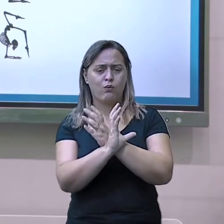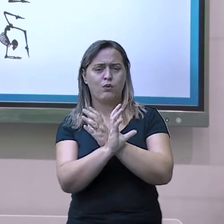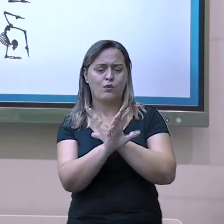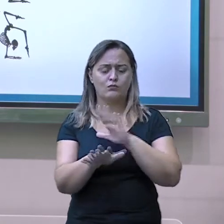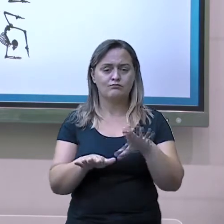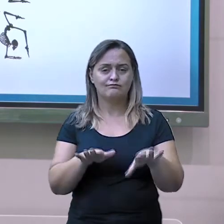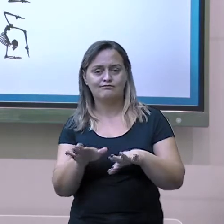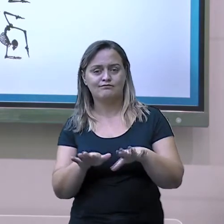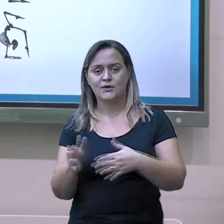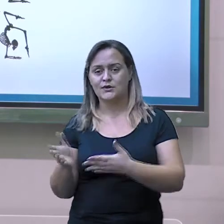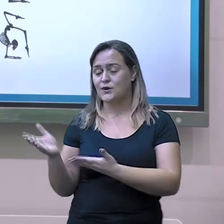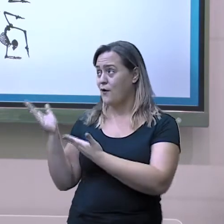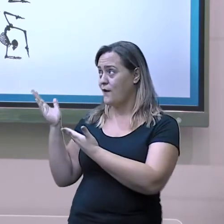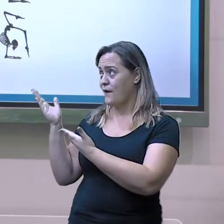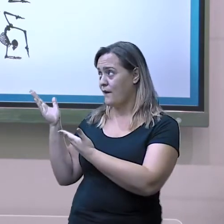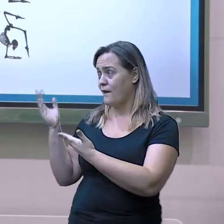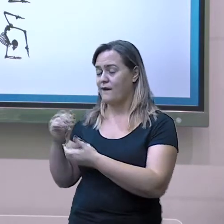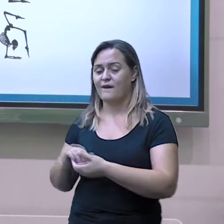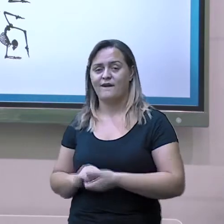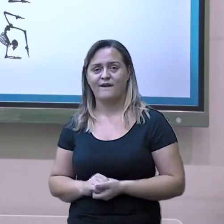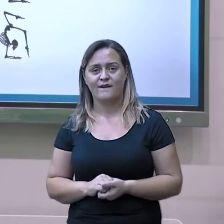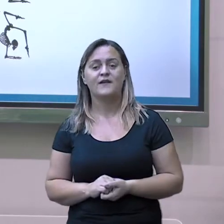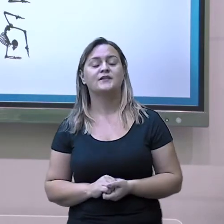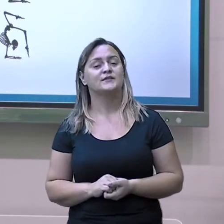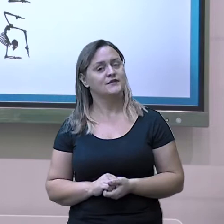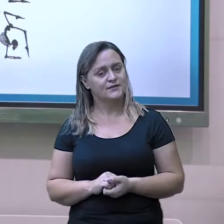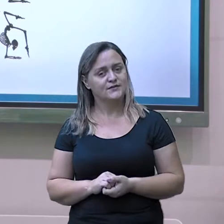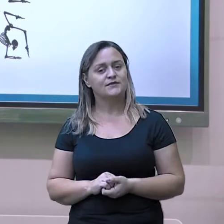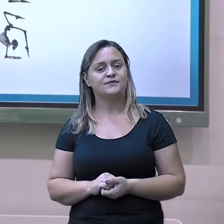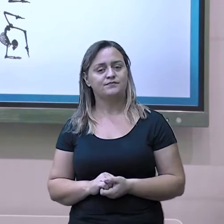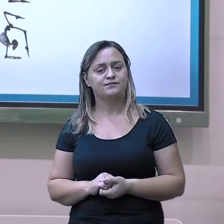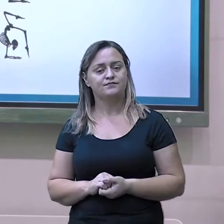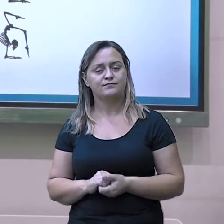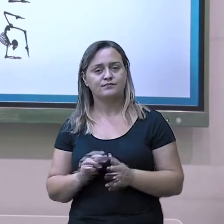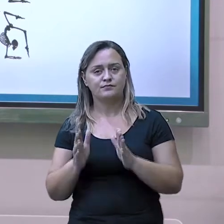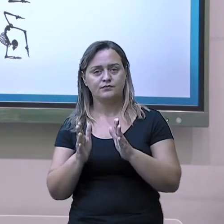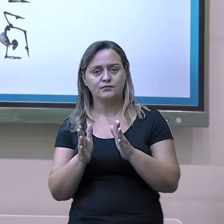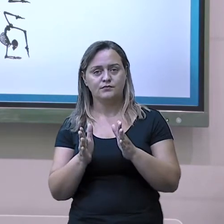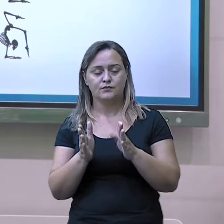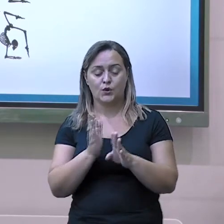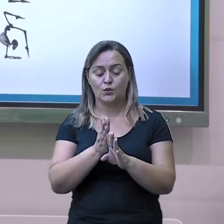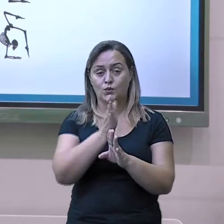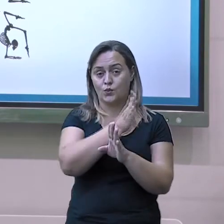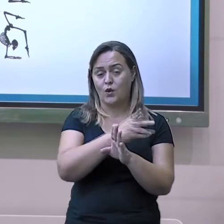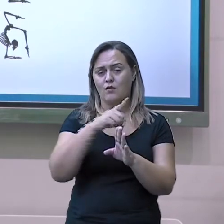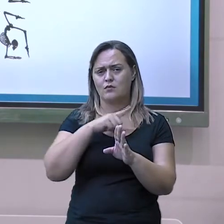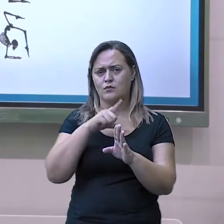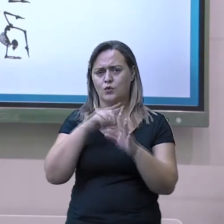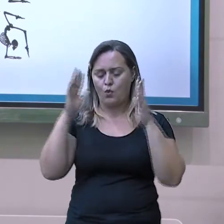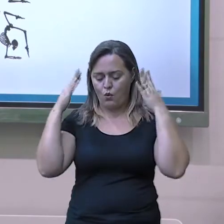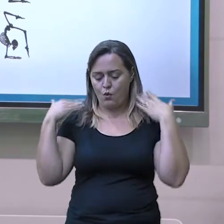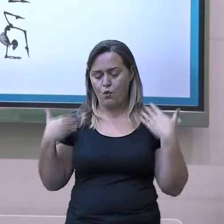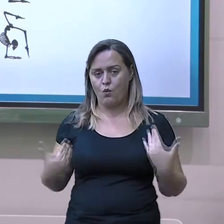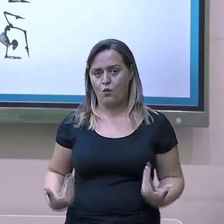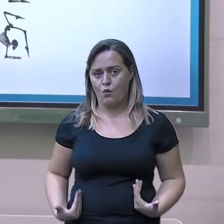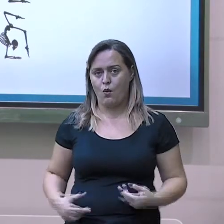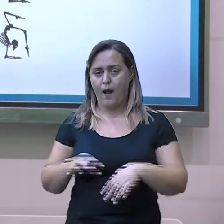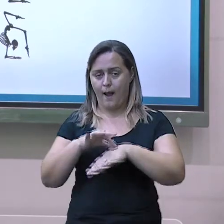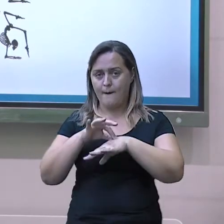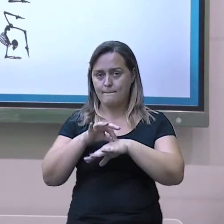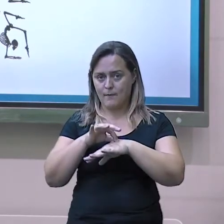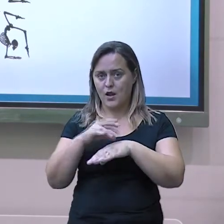os diferentes movimentos que a gente percebe aqui, ó, com tudo muito bem vestido pela